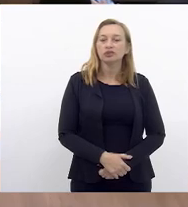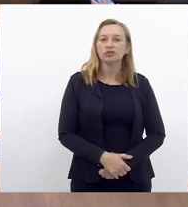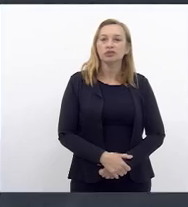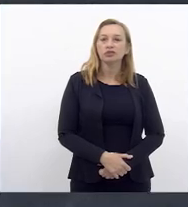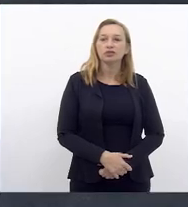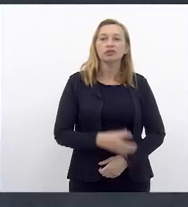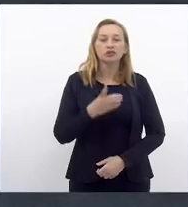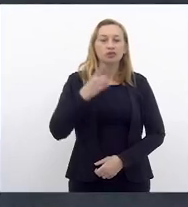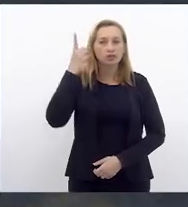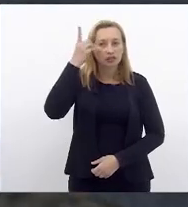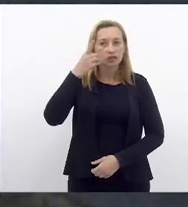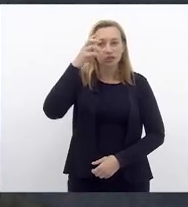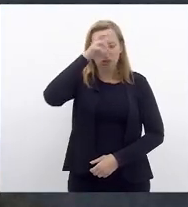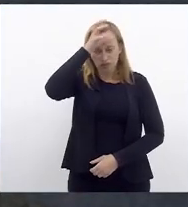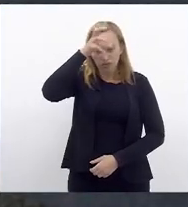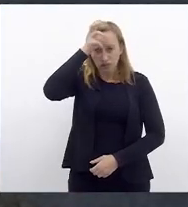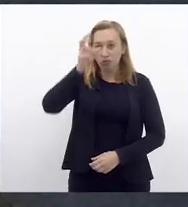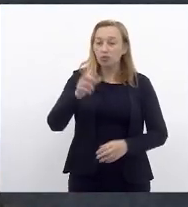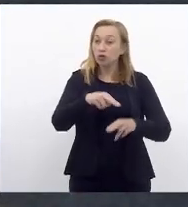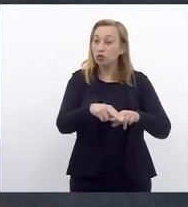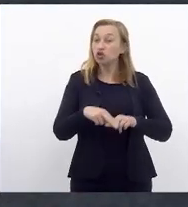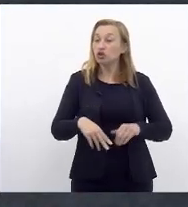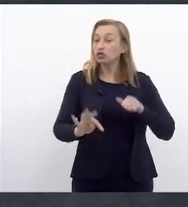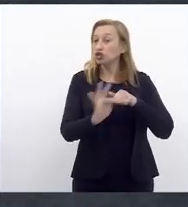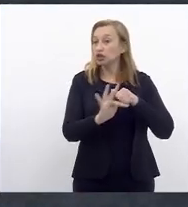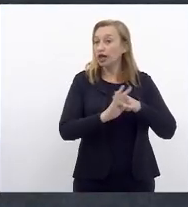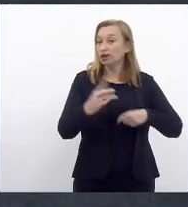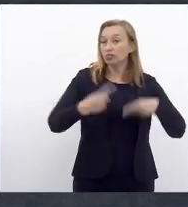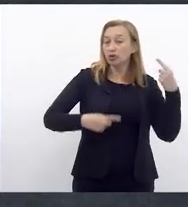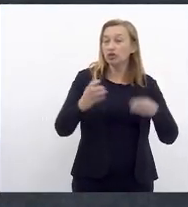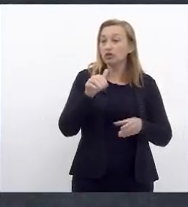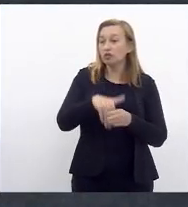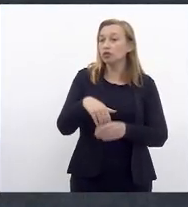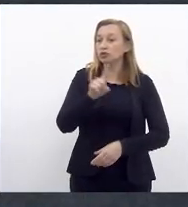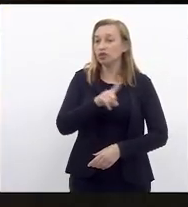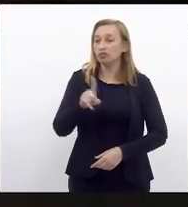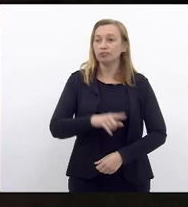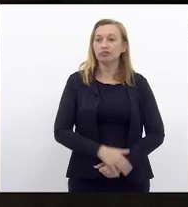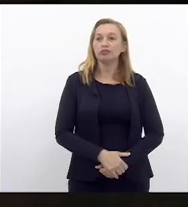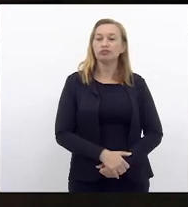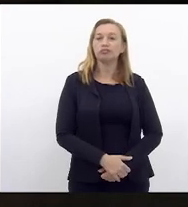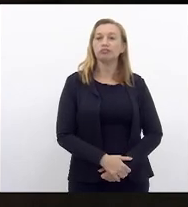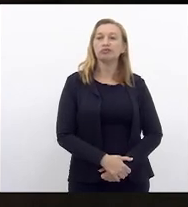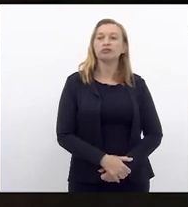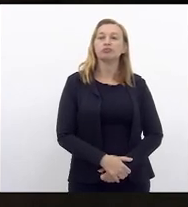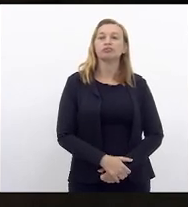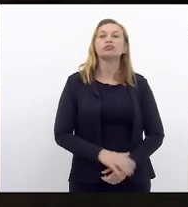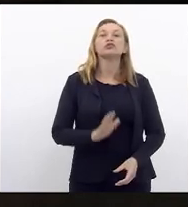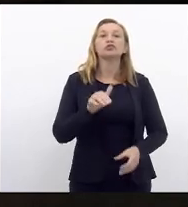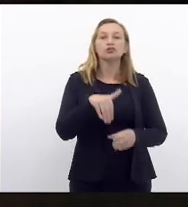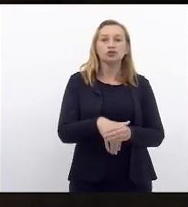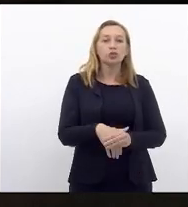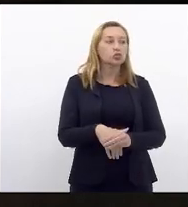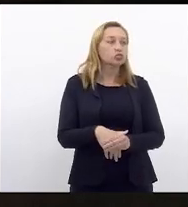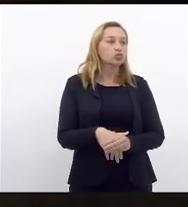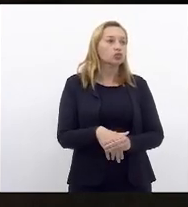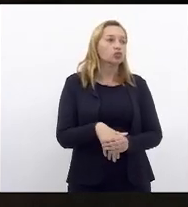Deputada Tia Ju, por razões técnicas e políticas, o voto é não. Voto, deputado